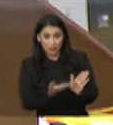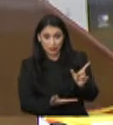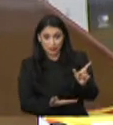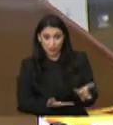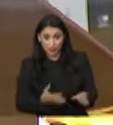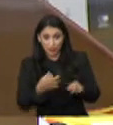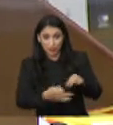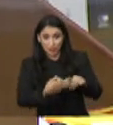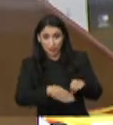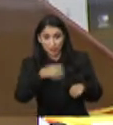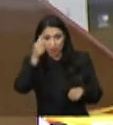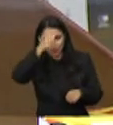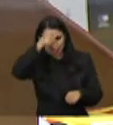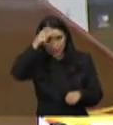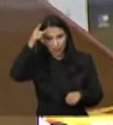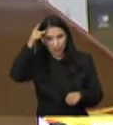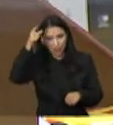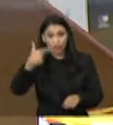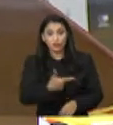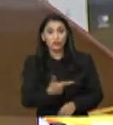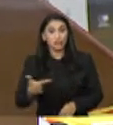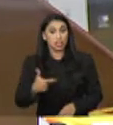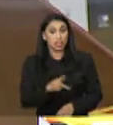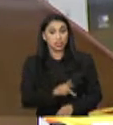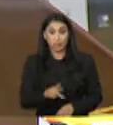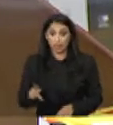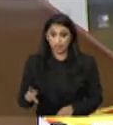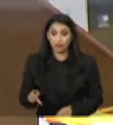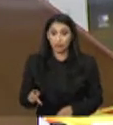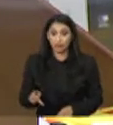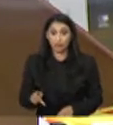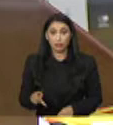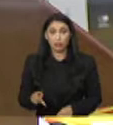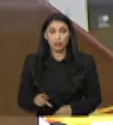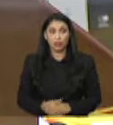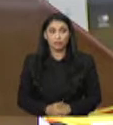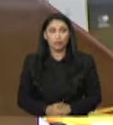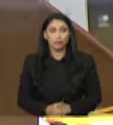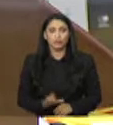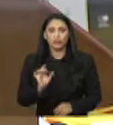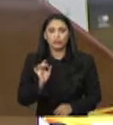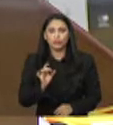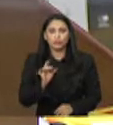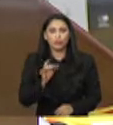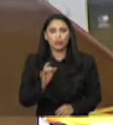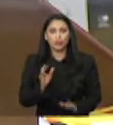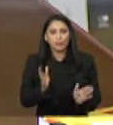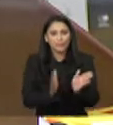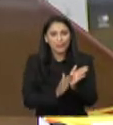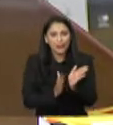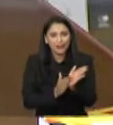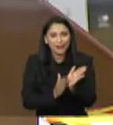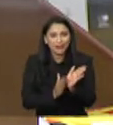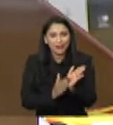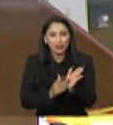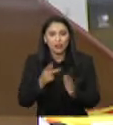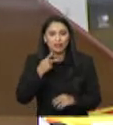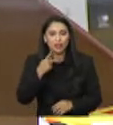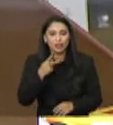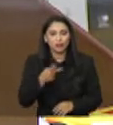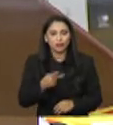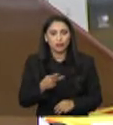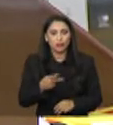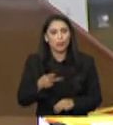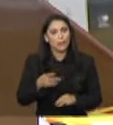Lewandowski pela Assunção a vice-presidência do tribunal quer apenas ponto a esse Parabéns extraindo da